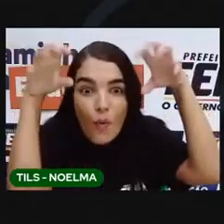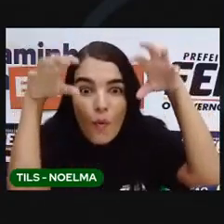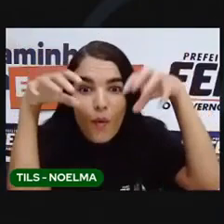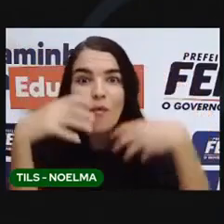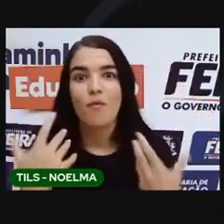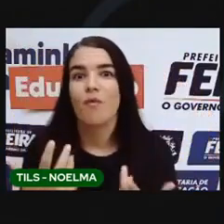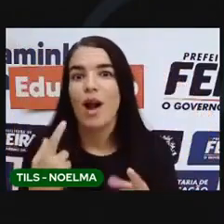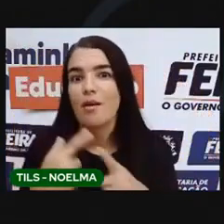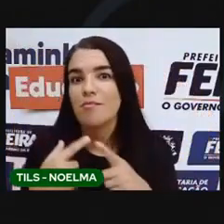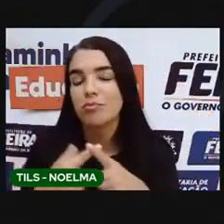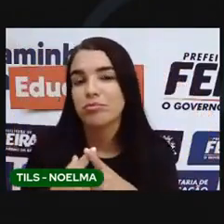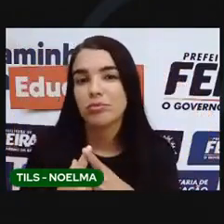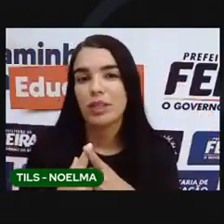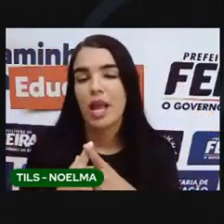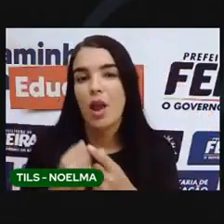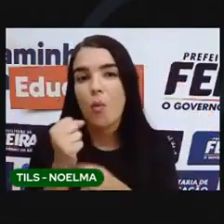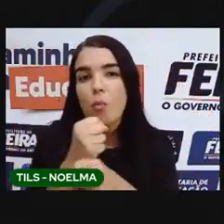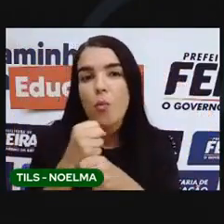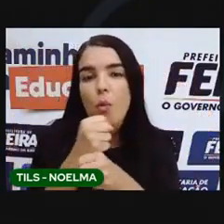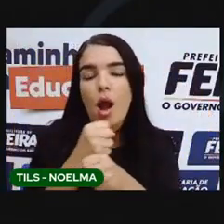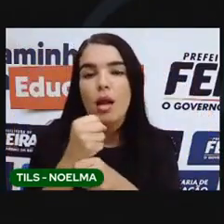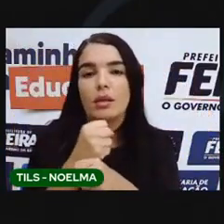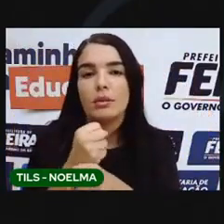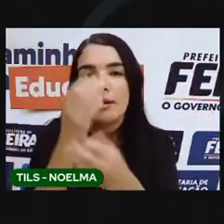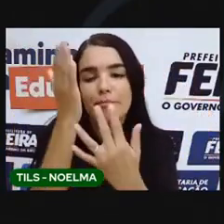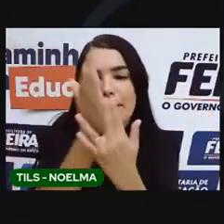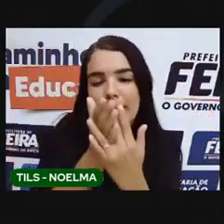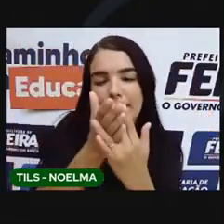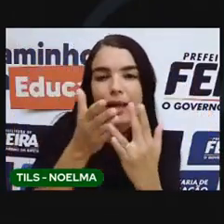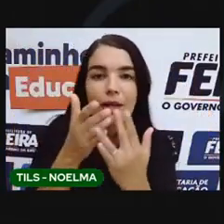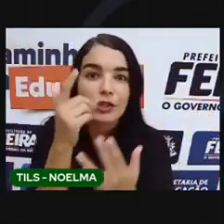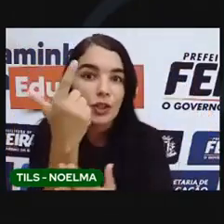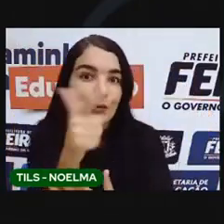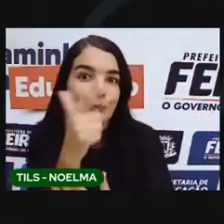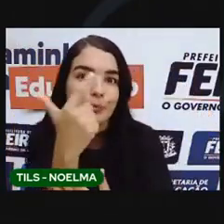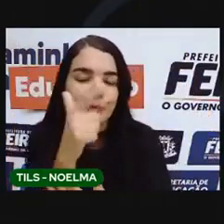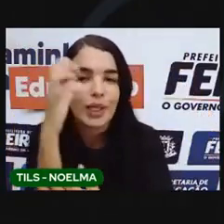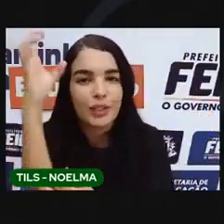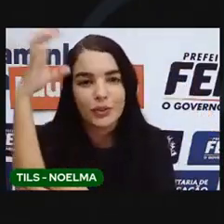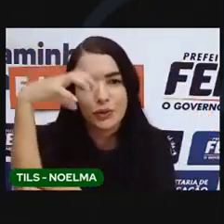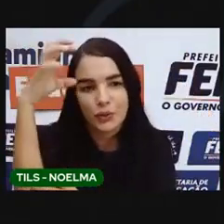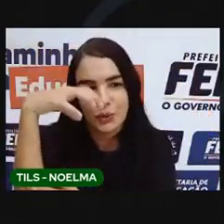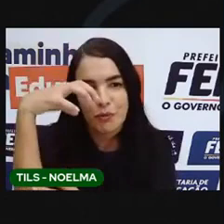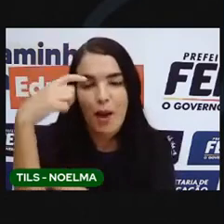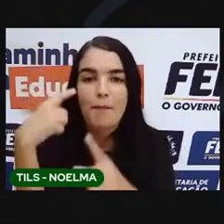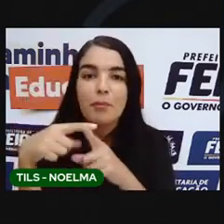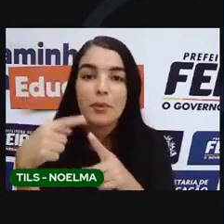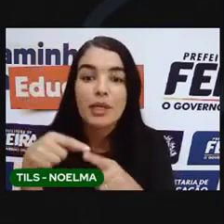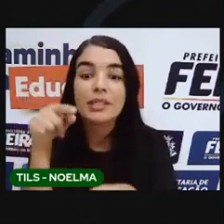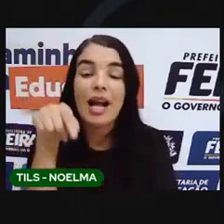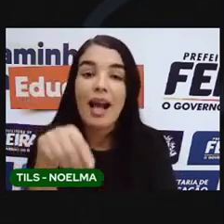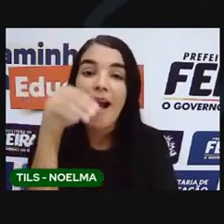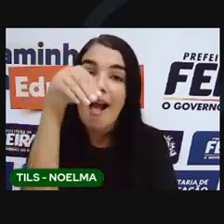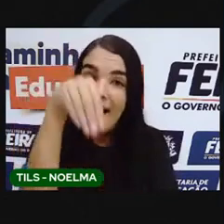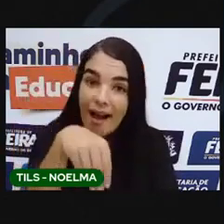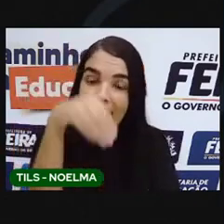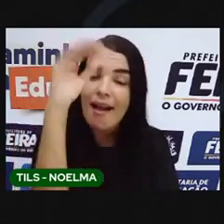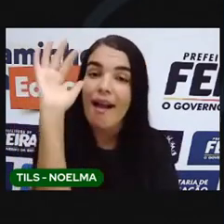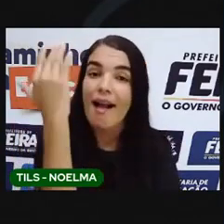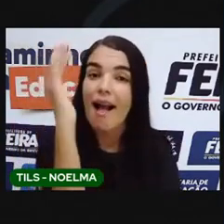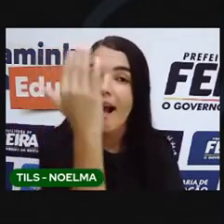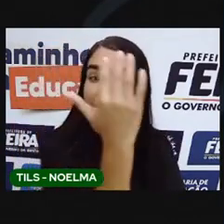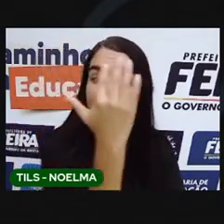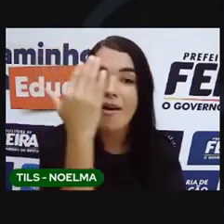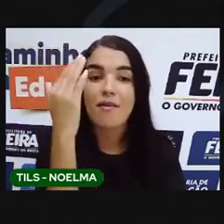durante a maior parte do ano na Caatinga. Então, esse tipo de vegetação, ele consegue concentrar